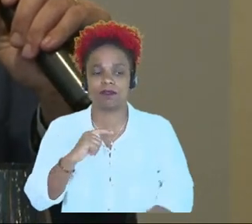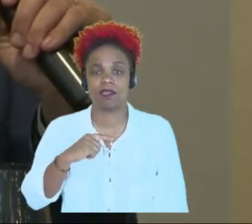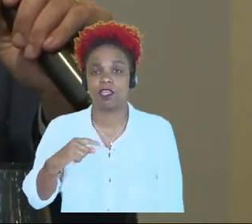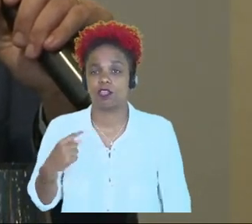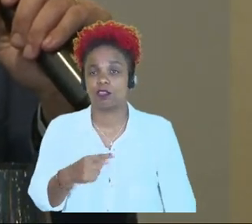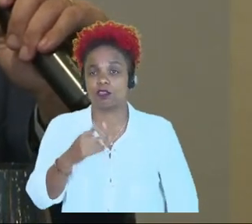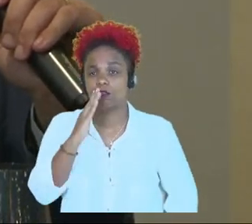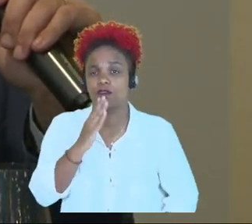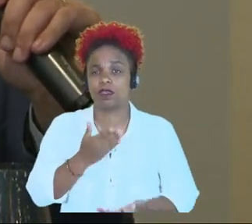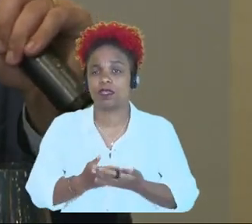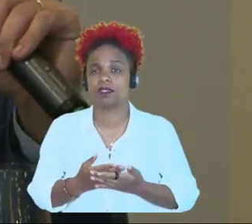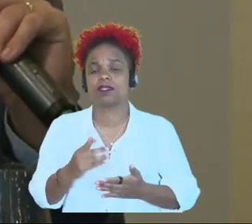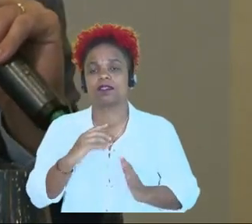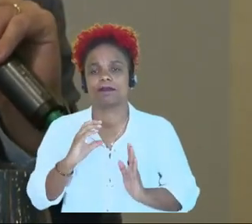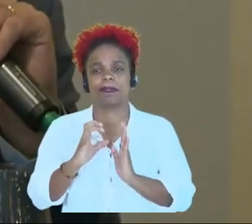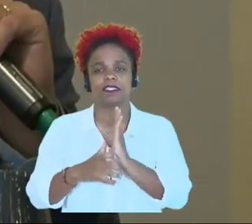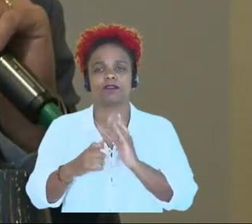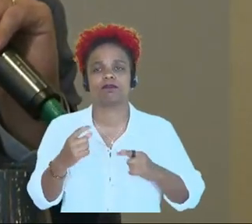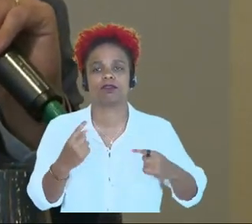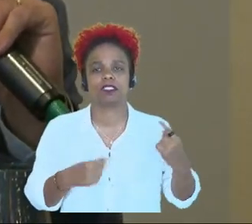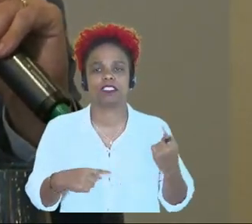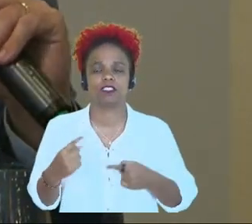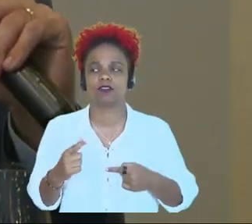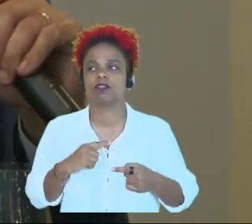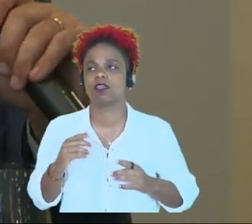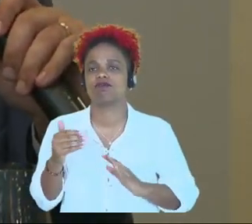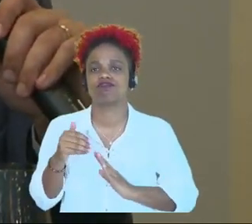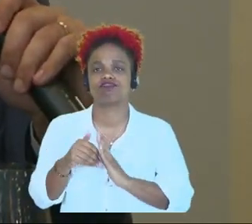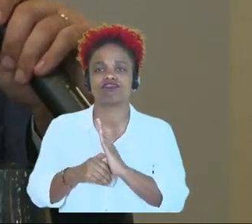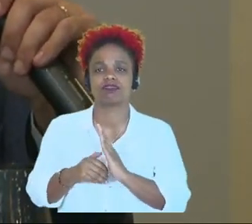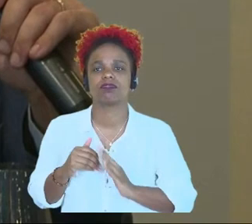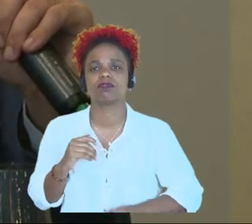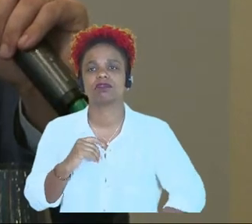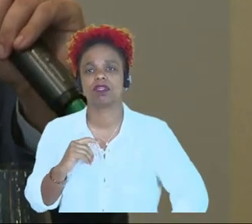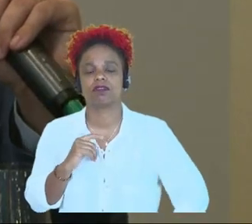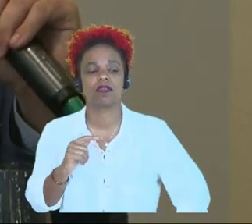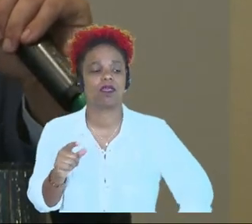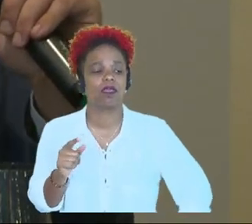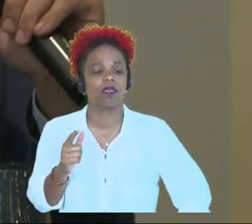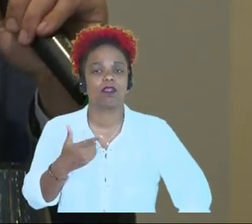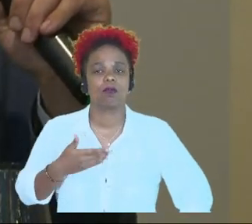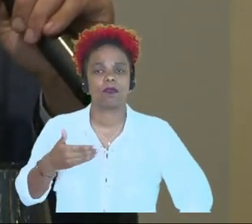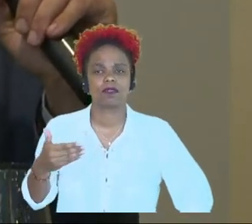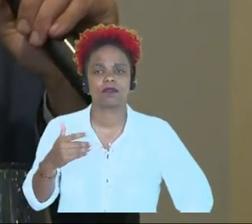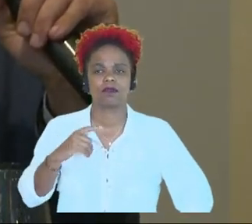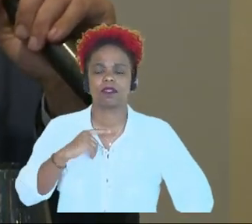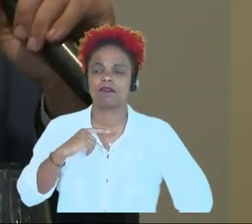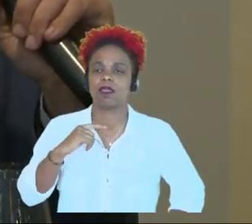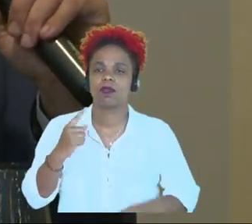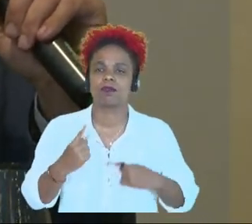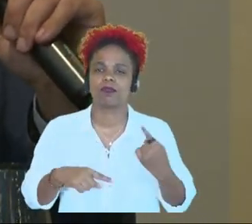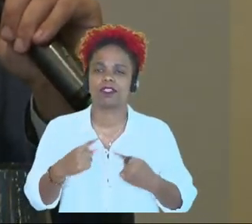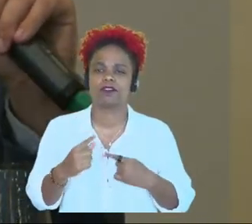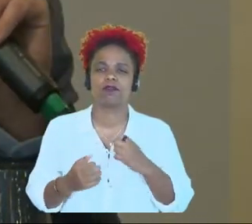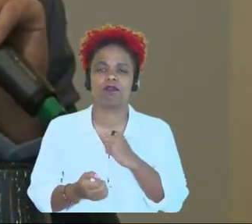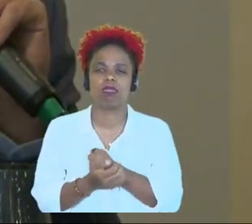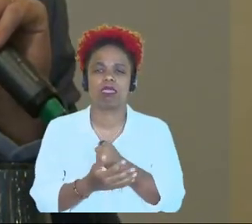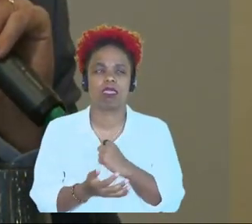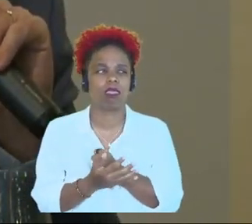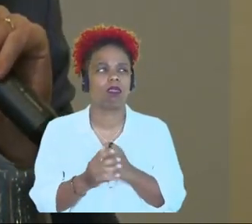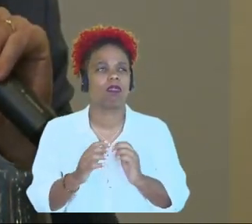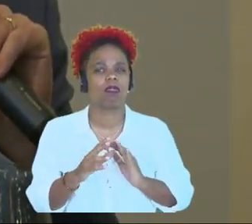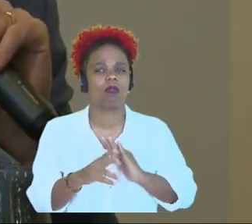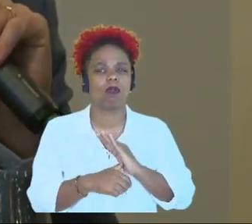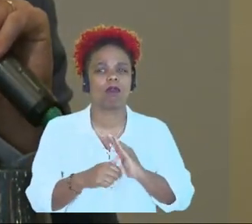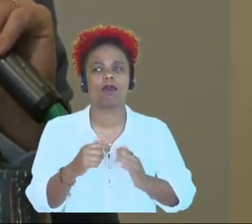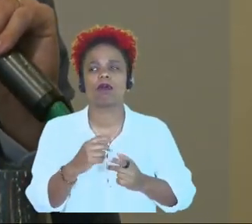nossa confiança nos partidos políticos, que já era baixa e ficou ainda mais baixa. A gente começou a associar partido político à corrupção, partido político à